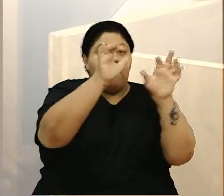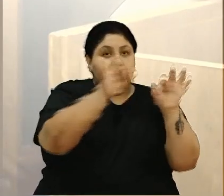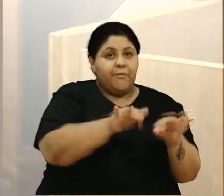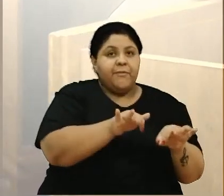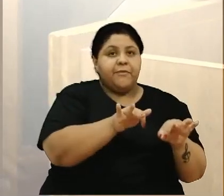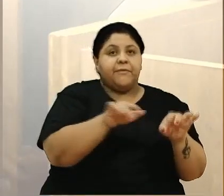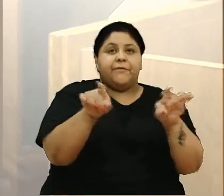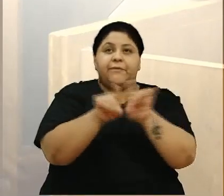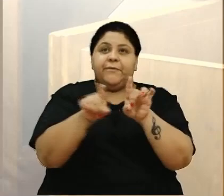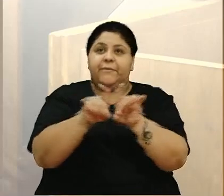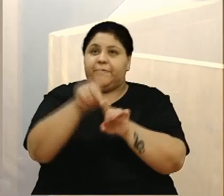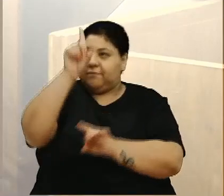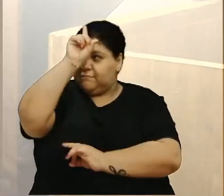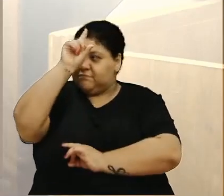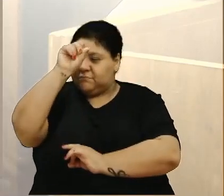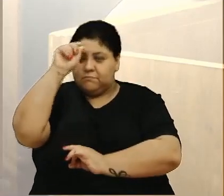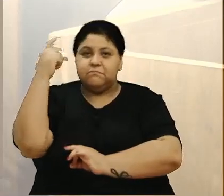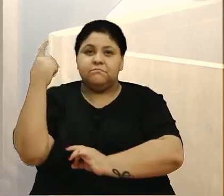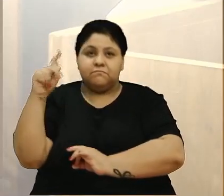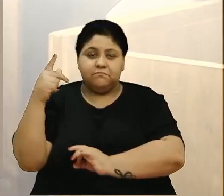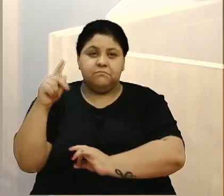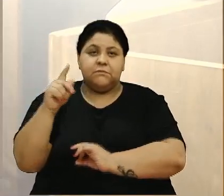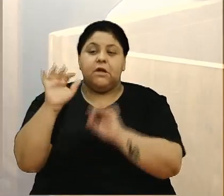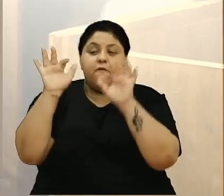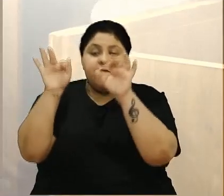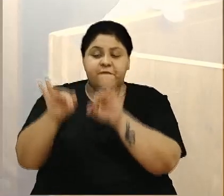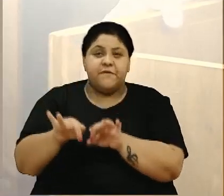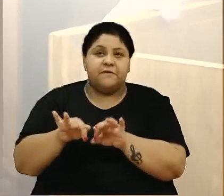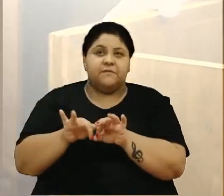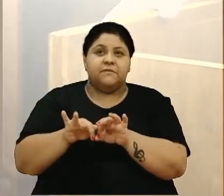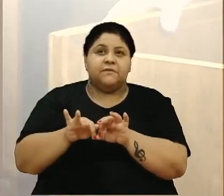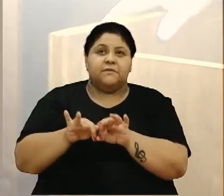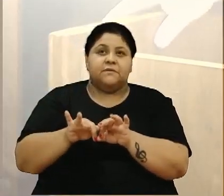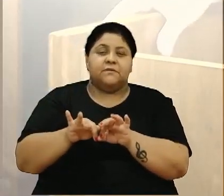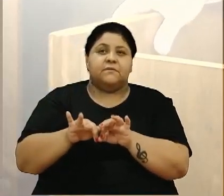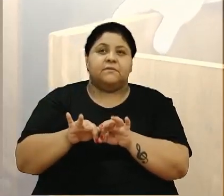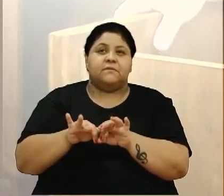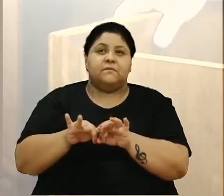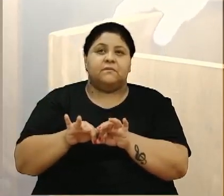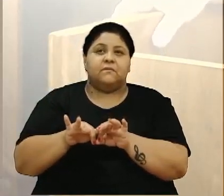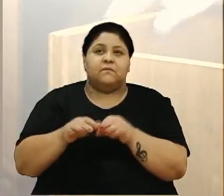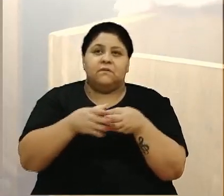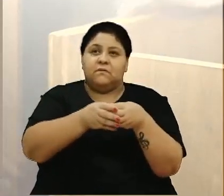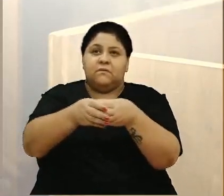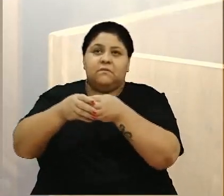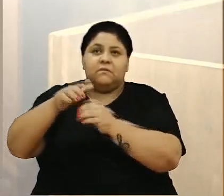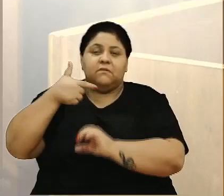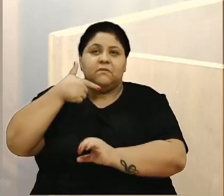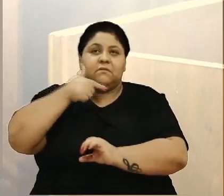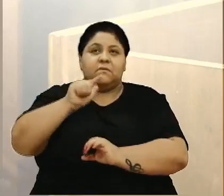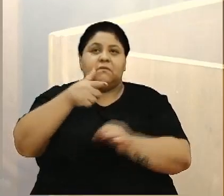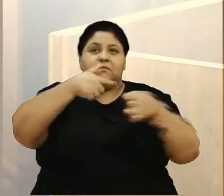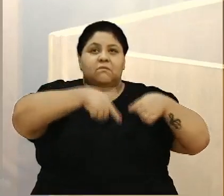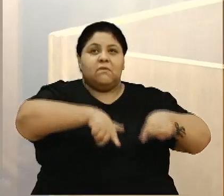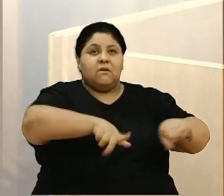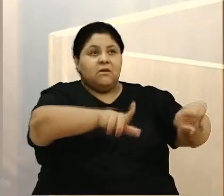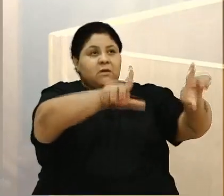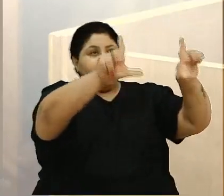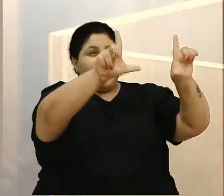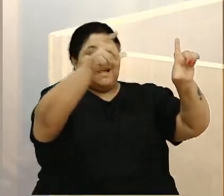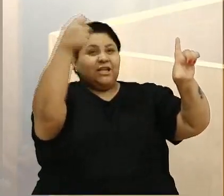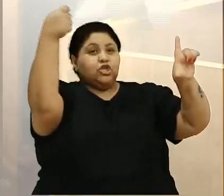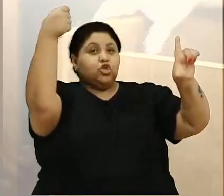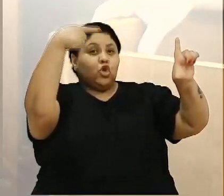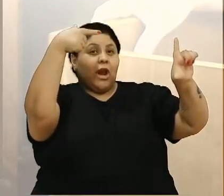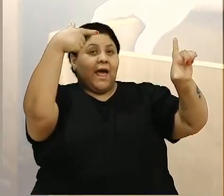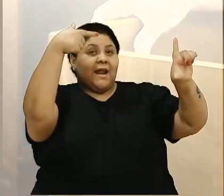E também o Hospital Pompeia está terminando, né, um prêmio que ganhou para colocar as placas solares, para ser